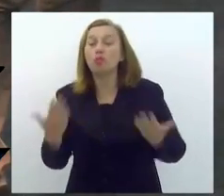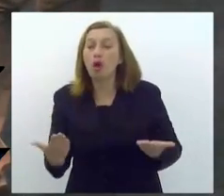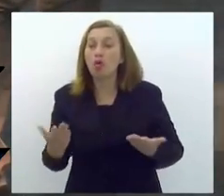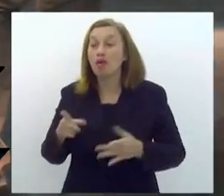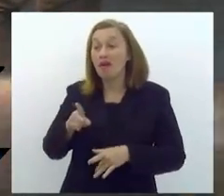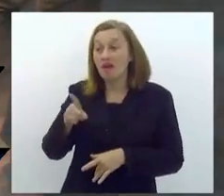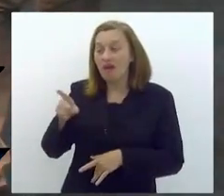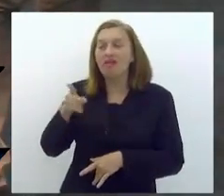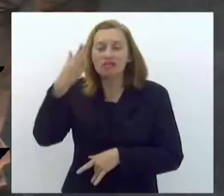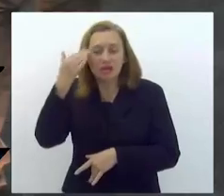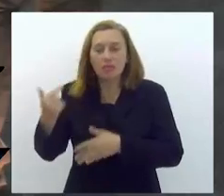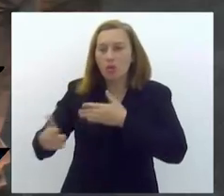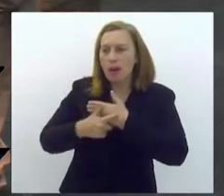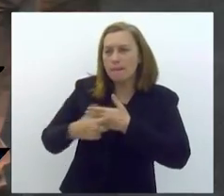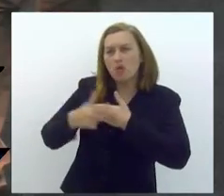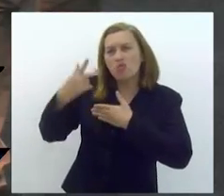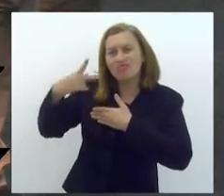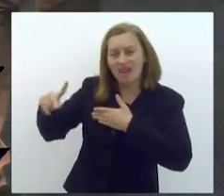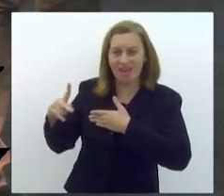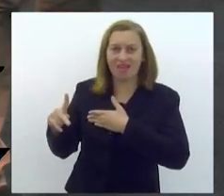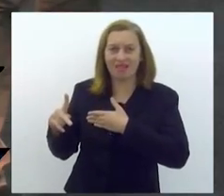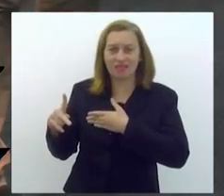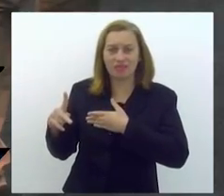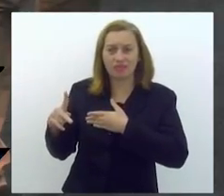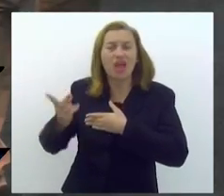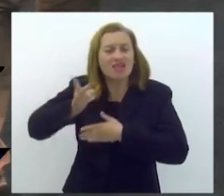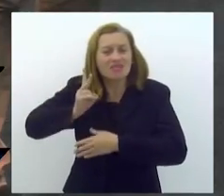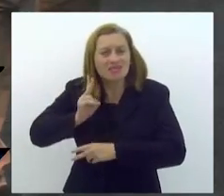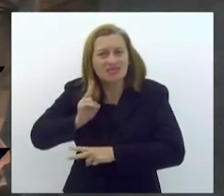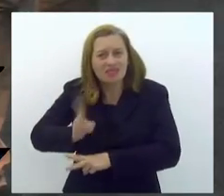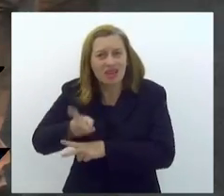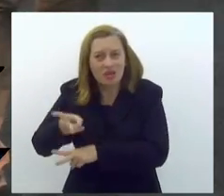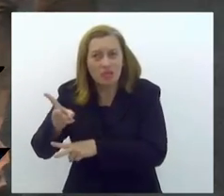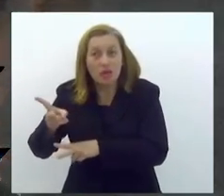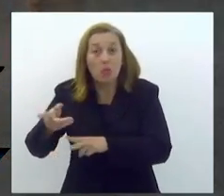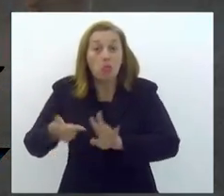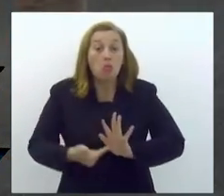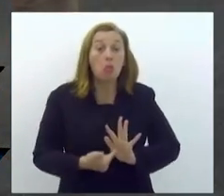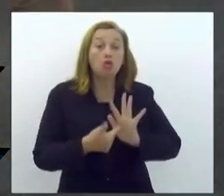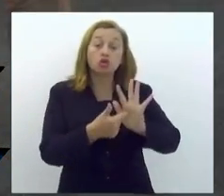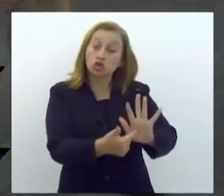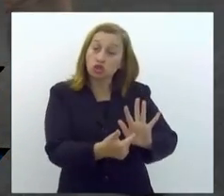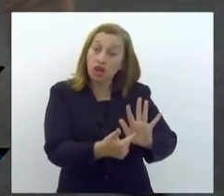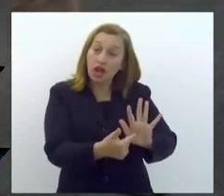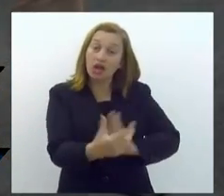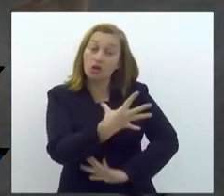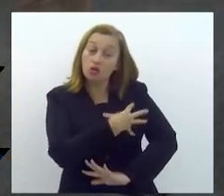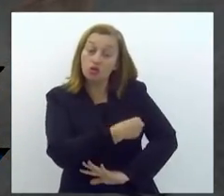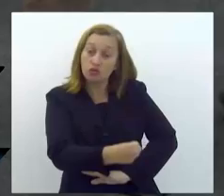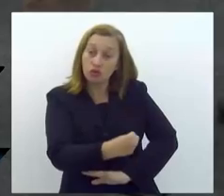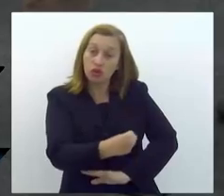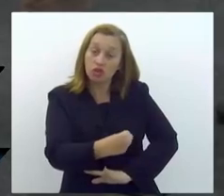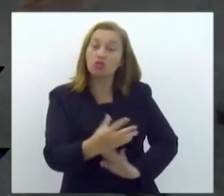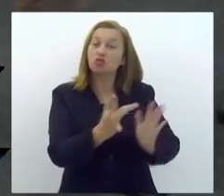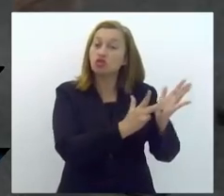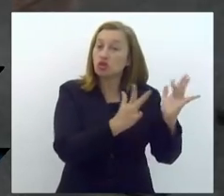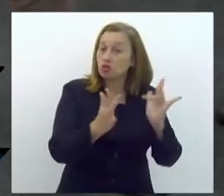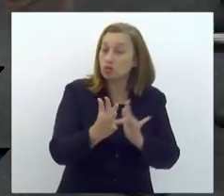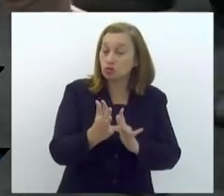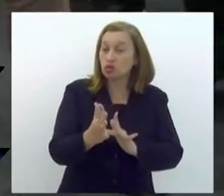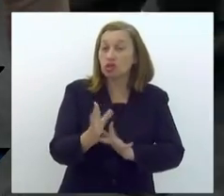mesma saber o papel que ele ocupa e sempre apontar para o seu filho nosso senhor Jesus Cristo